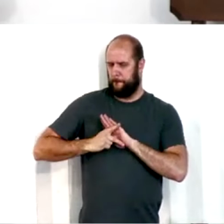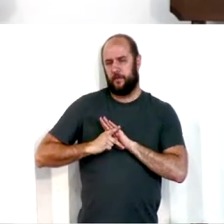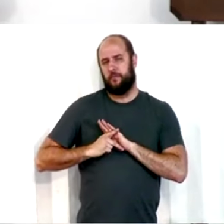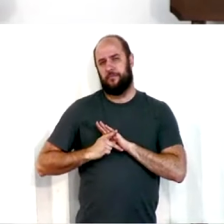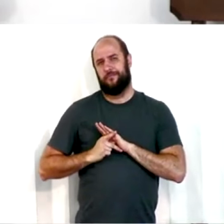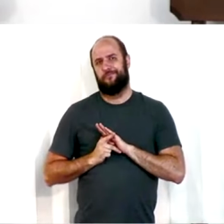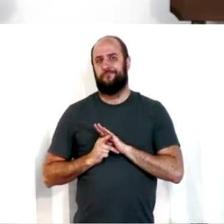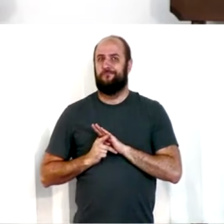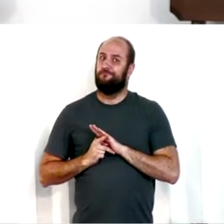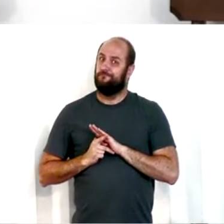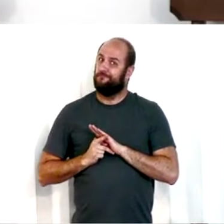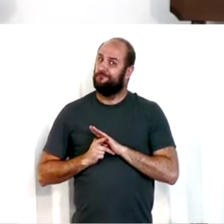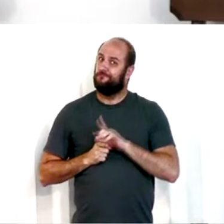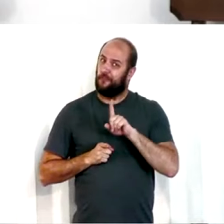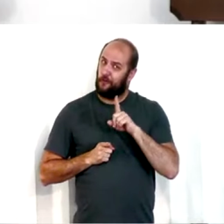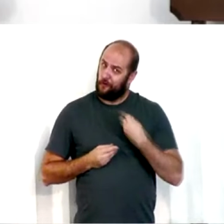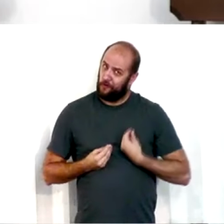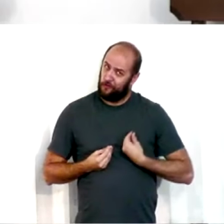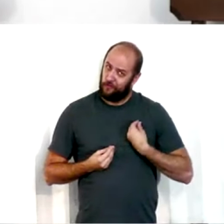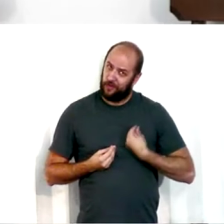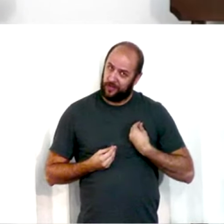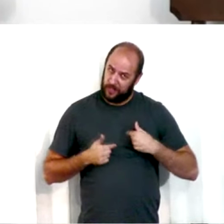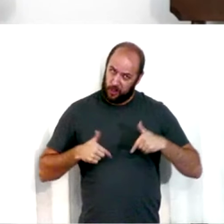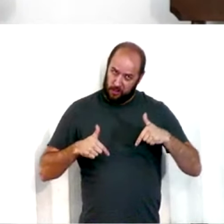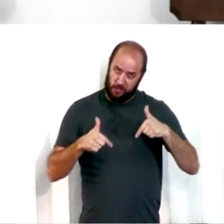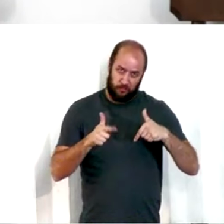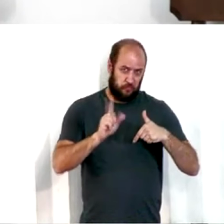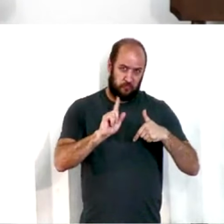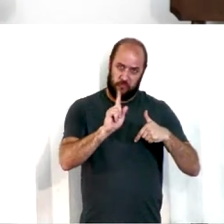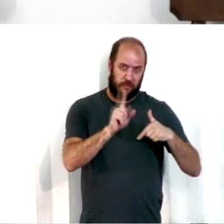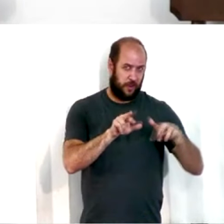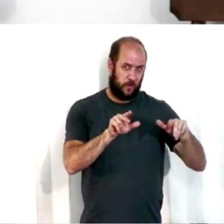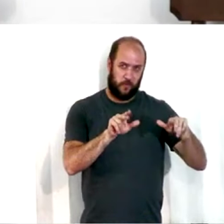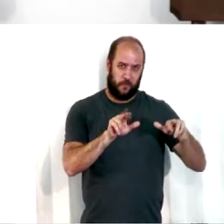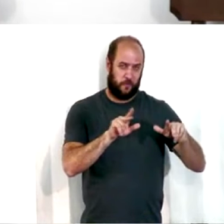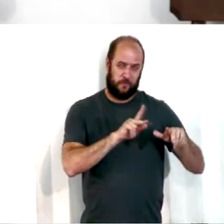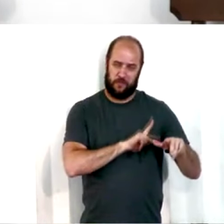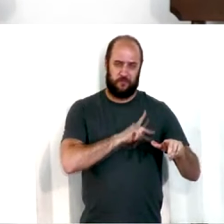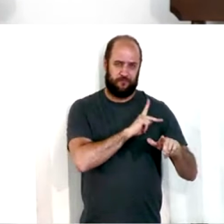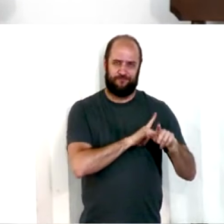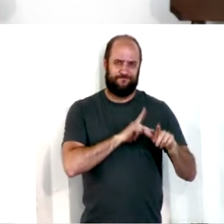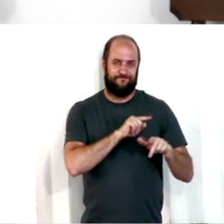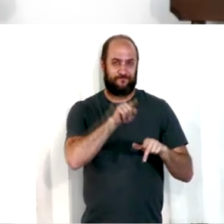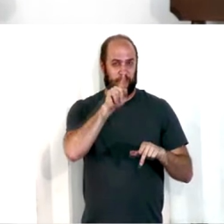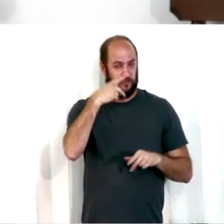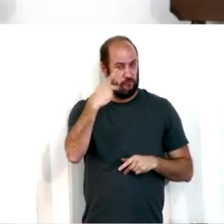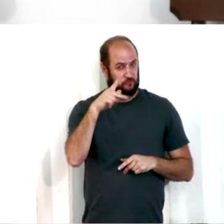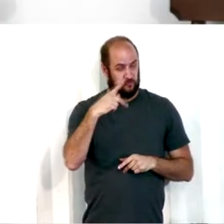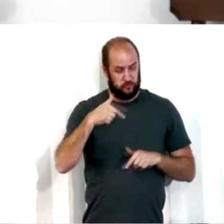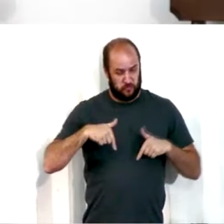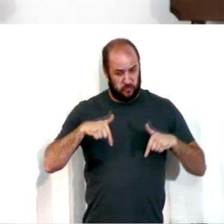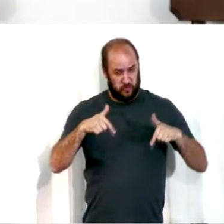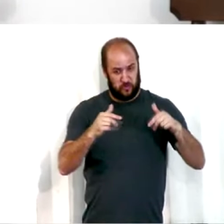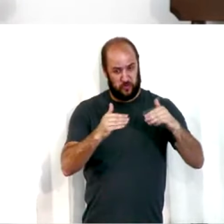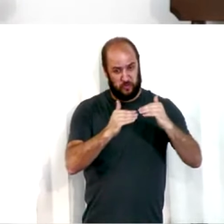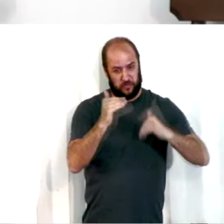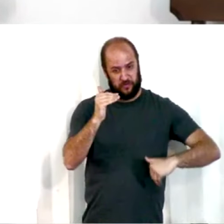talvez a sua luta não seja a mesma de Paulo. De fato, talvez a sua luta se assemelhe mais à luta do homem